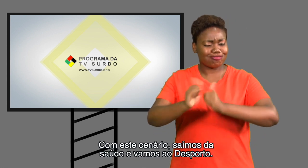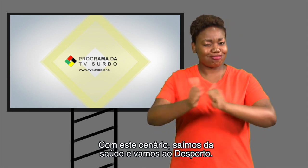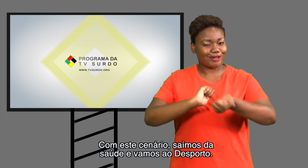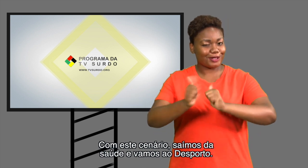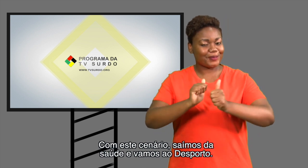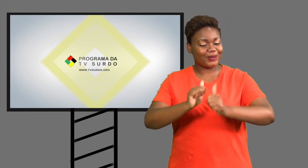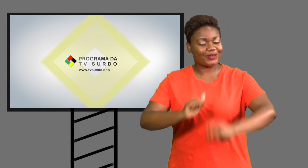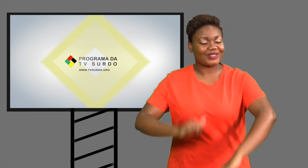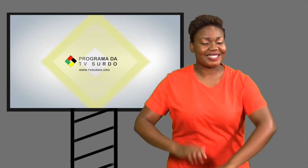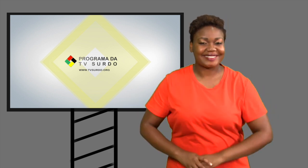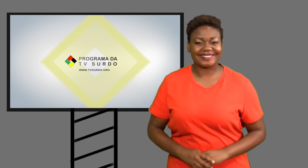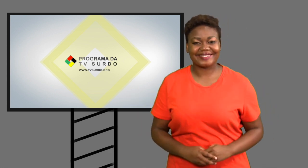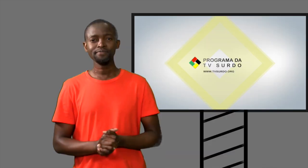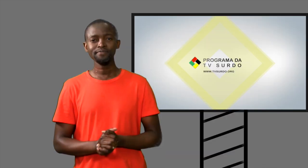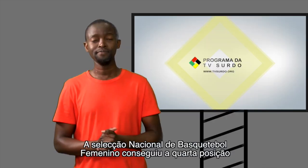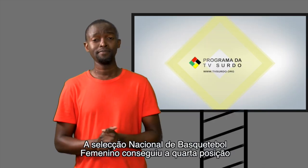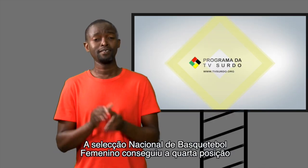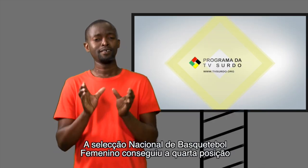ao desporto.